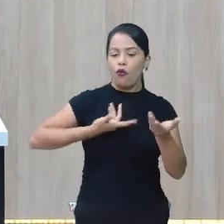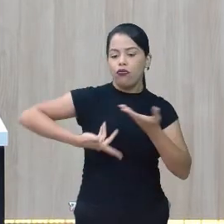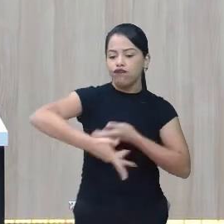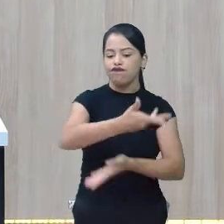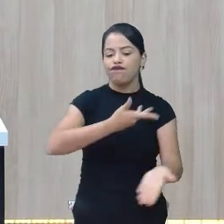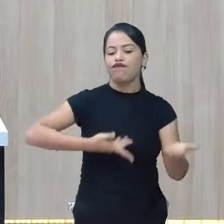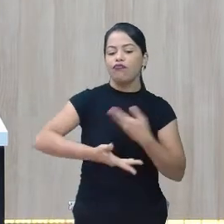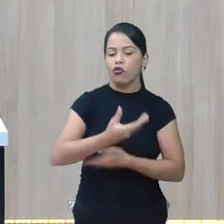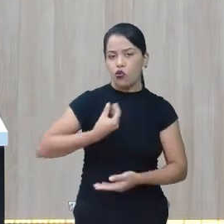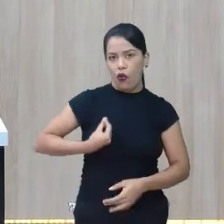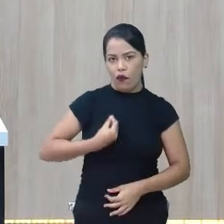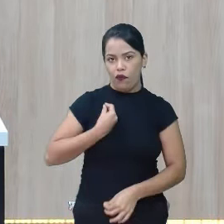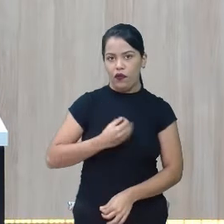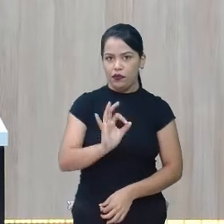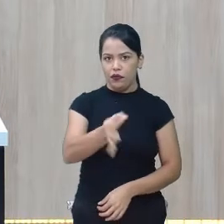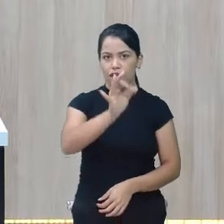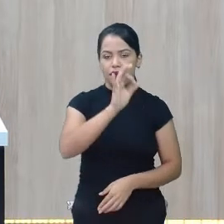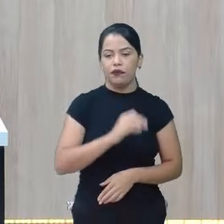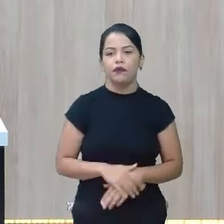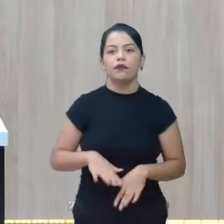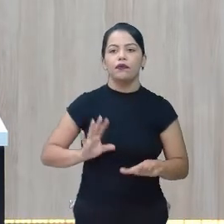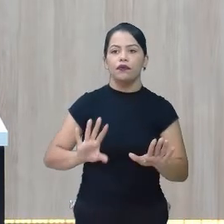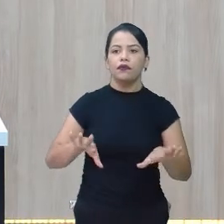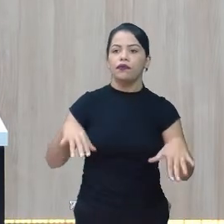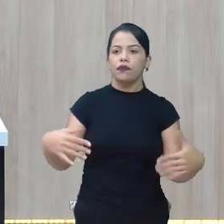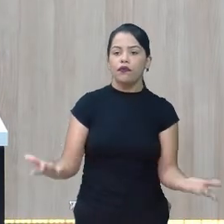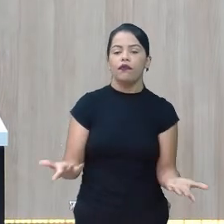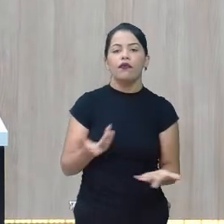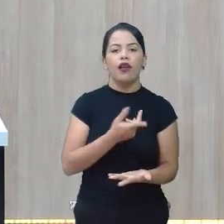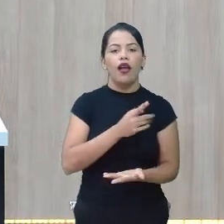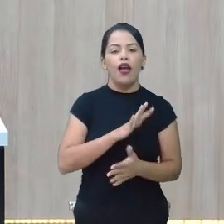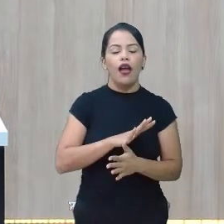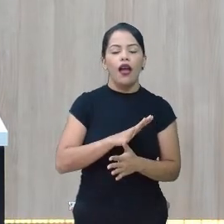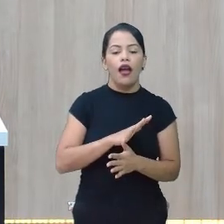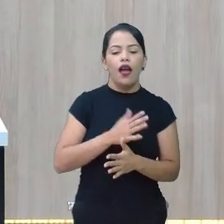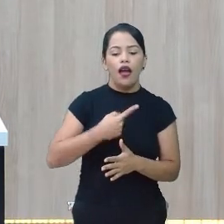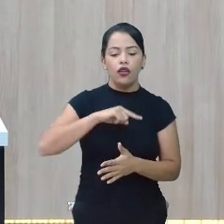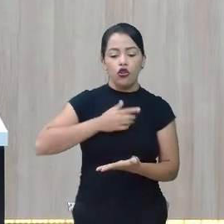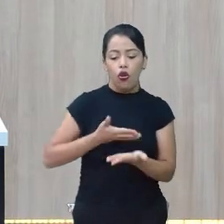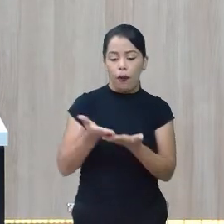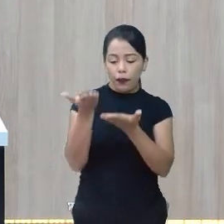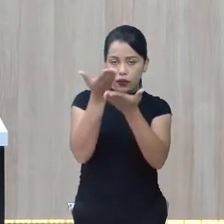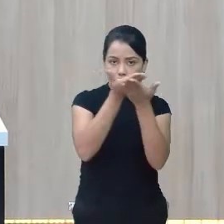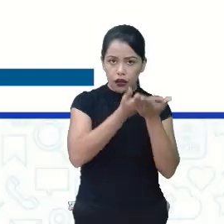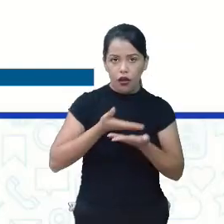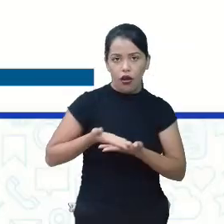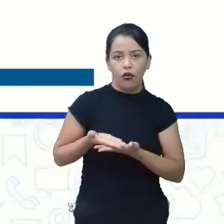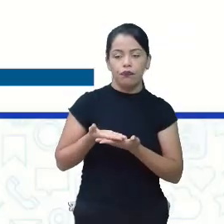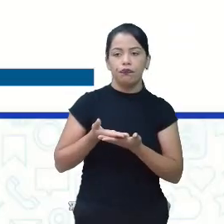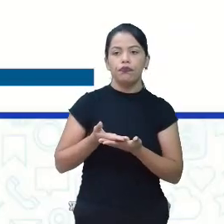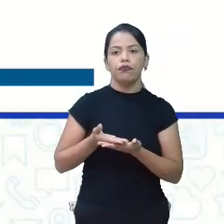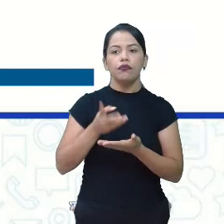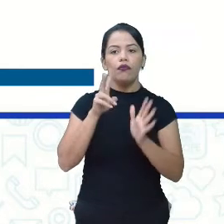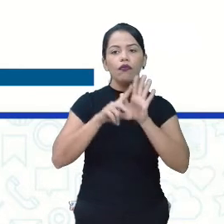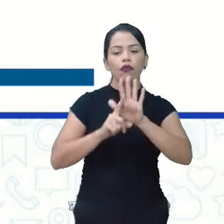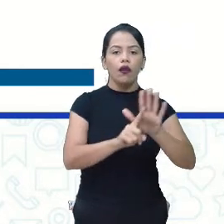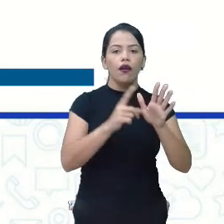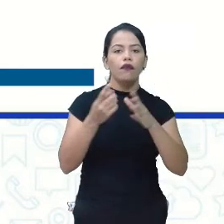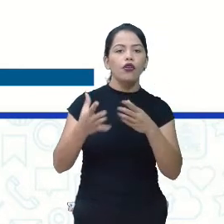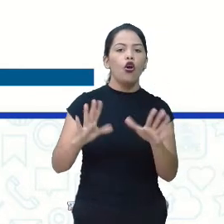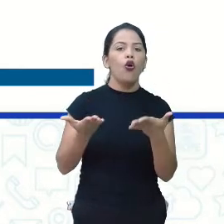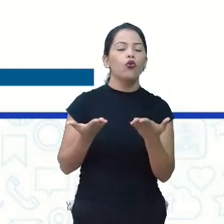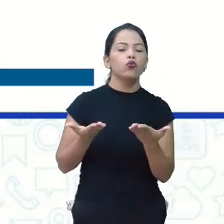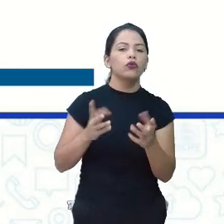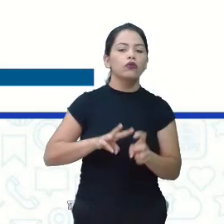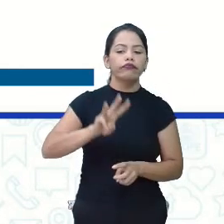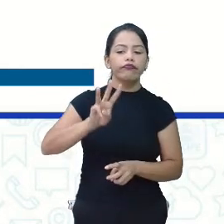gente, tá certo? Então, pessoal, a gente começa aqui, ó, mostrando para vocês onde é que vocês podem ter acesso a esse material, né? Você